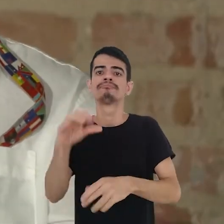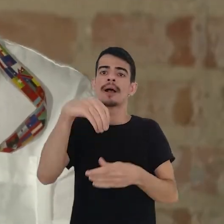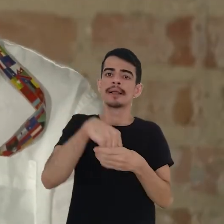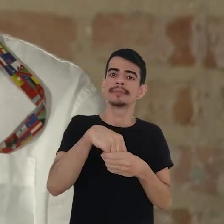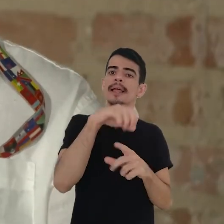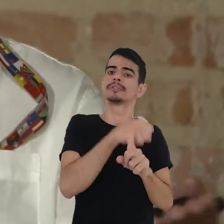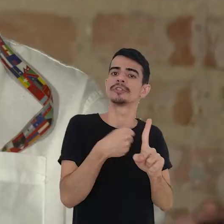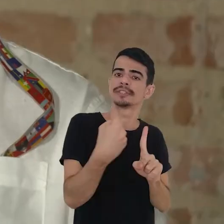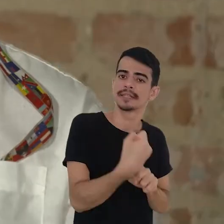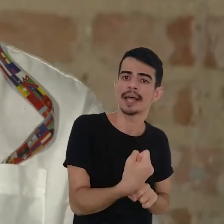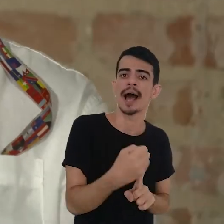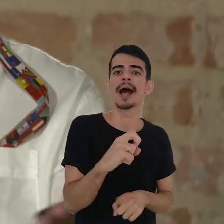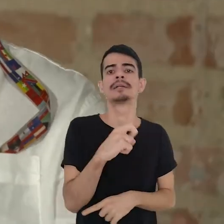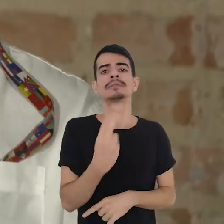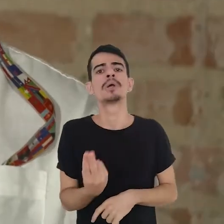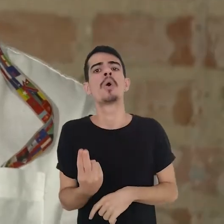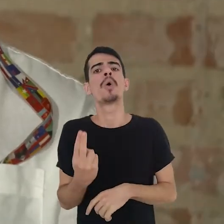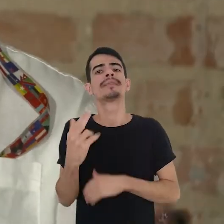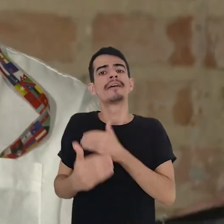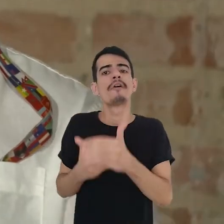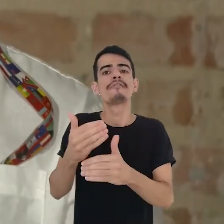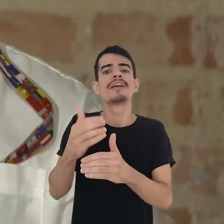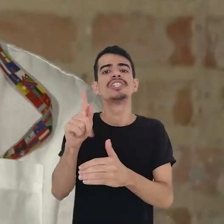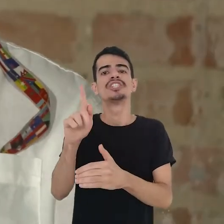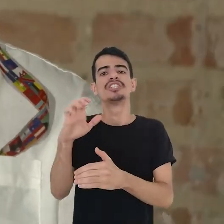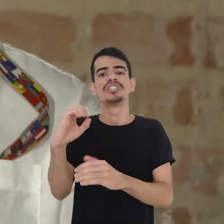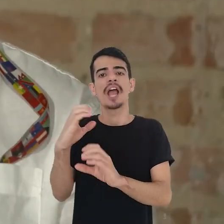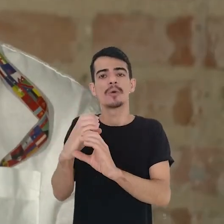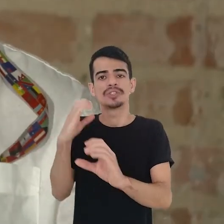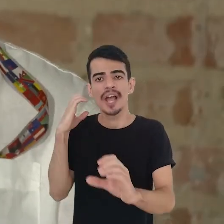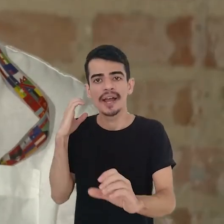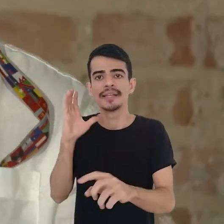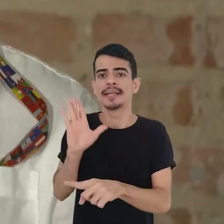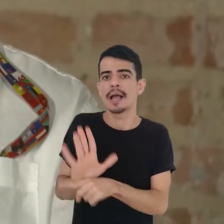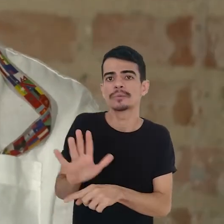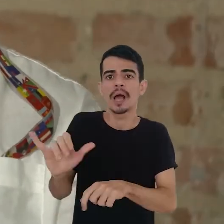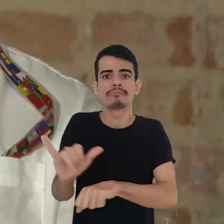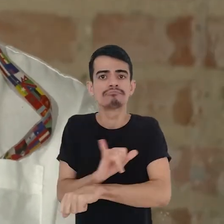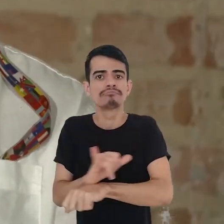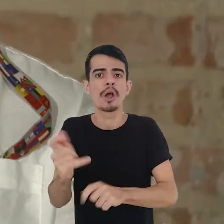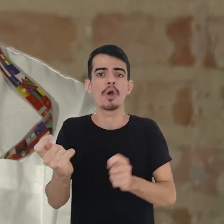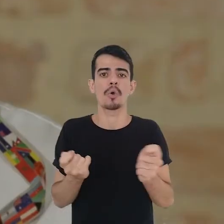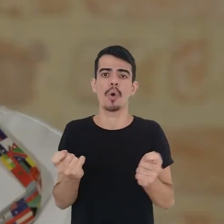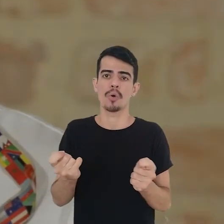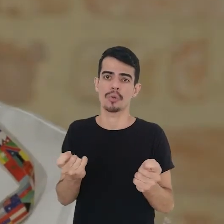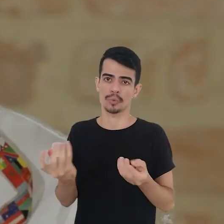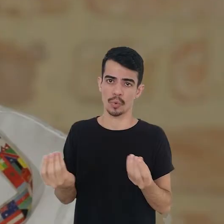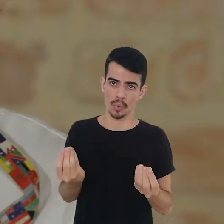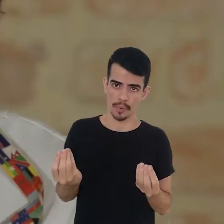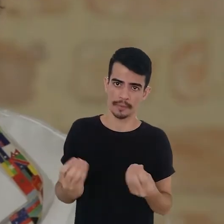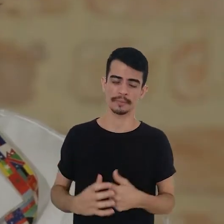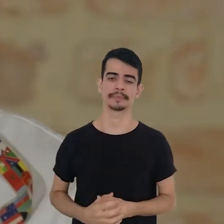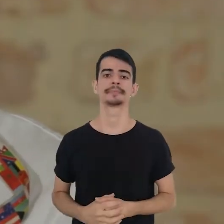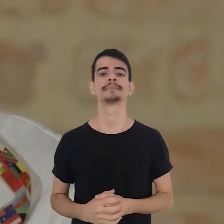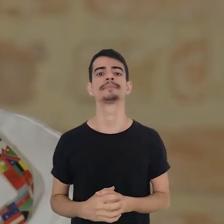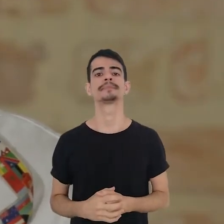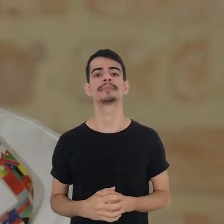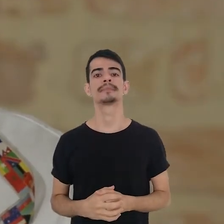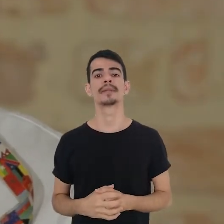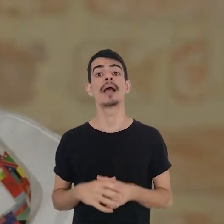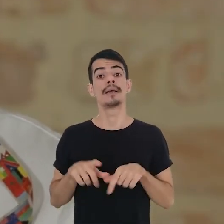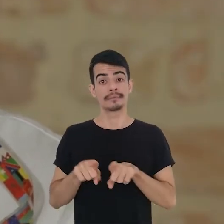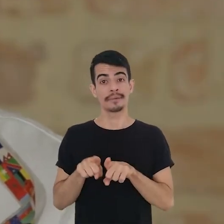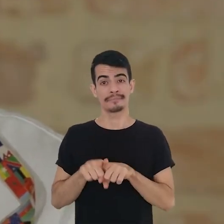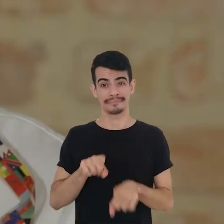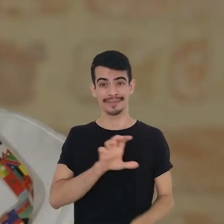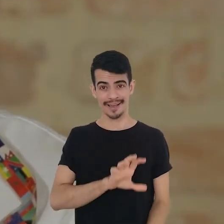na sociedade ou desenvolver geoengenharia ou outros processos que possam mitigar isso, né? Agora, não é só a região